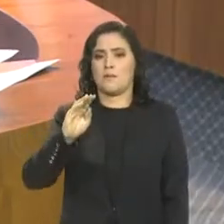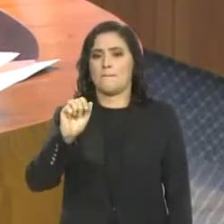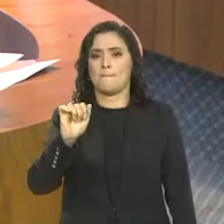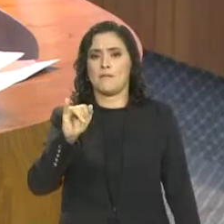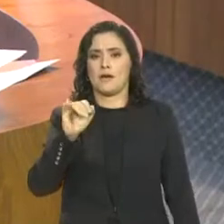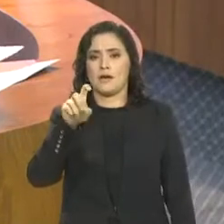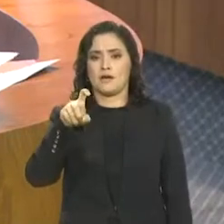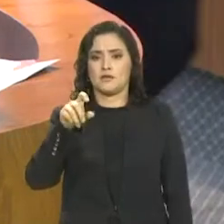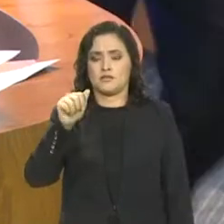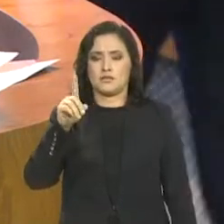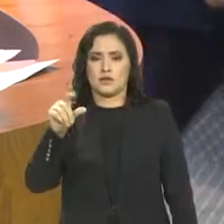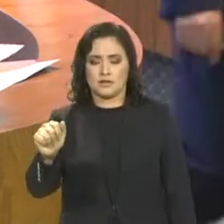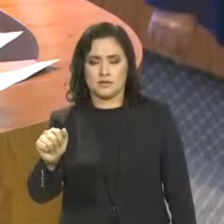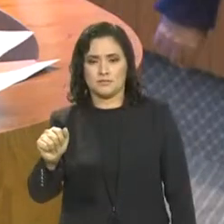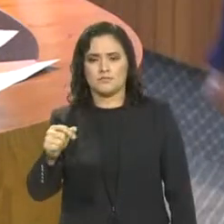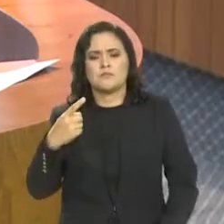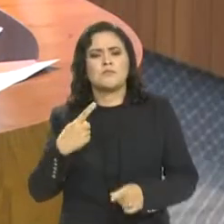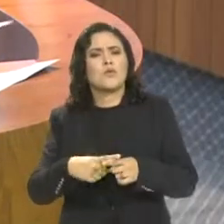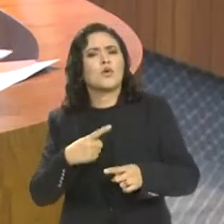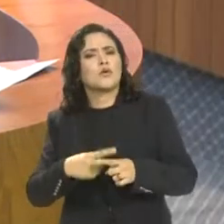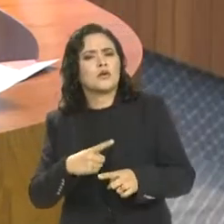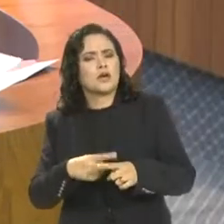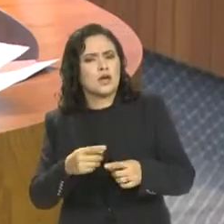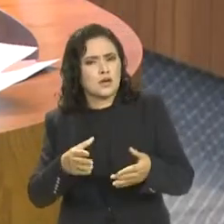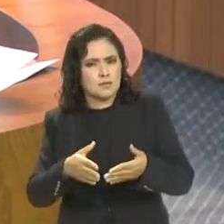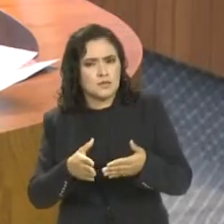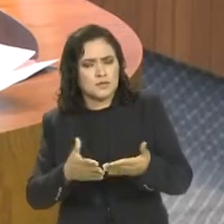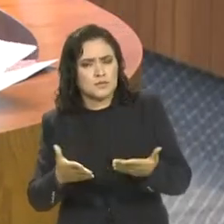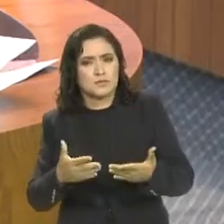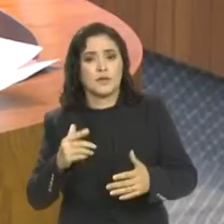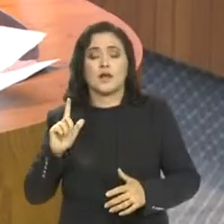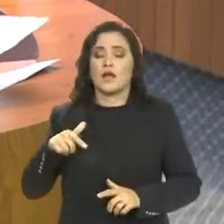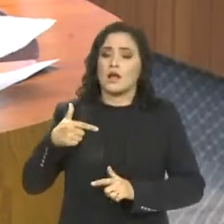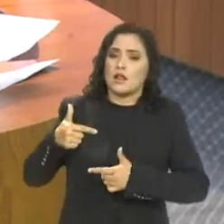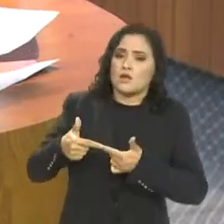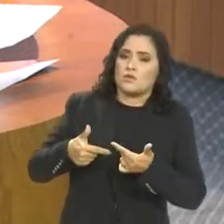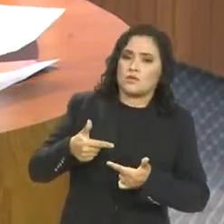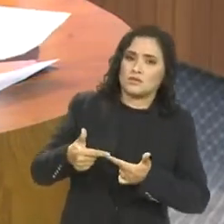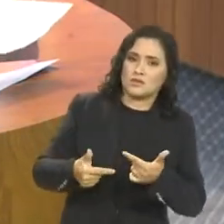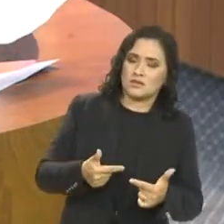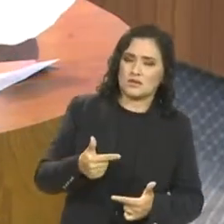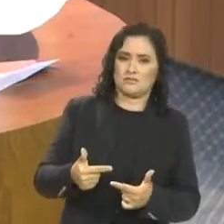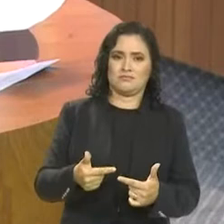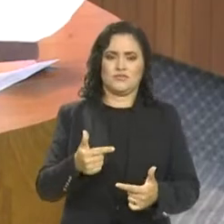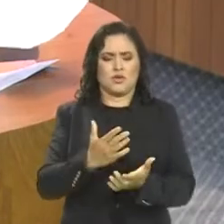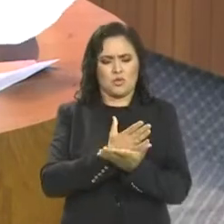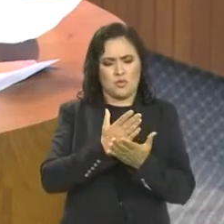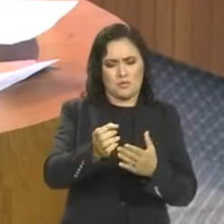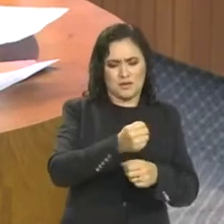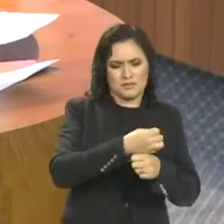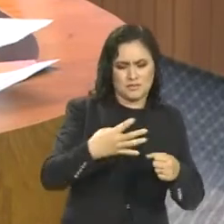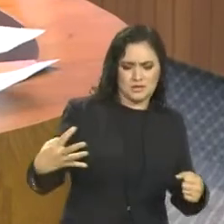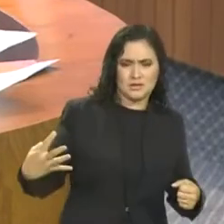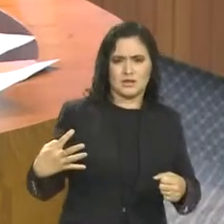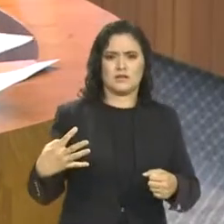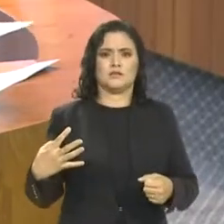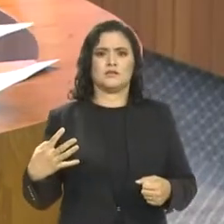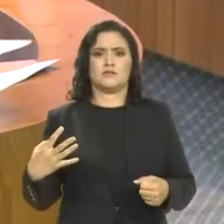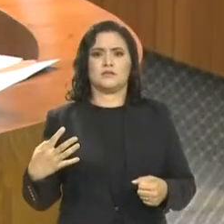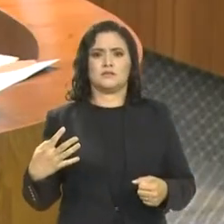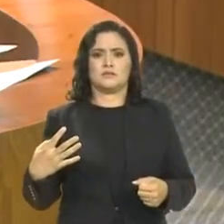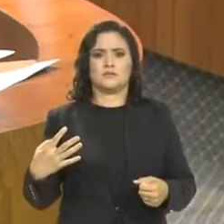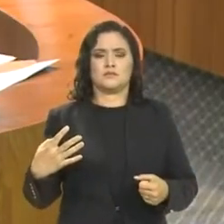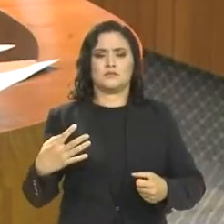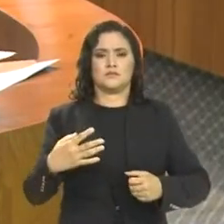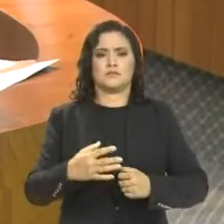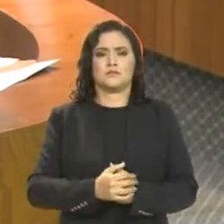nossa, uma luta desde o primeiro dia de mandato, segurança pública da população, o aumento de efetivo da Polícia Militar